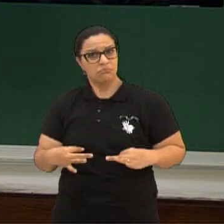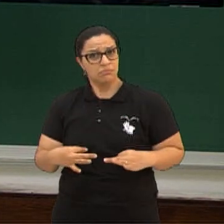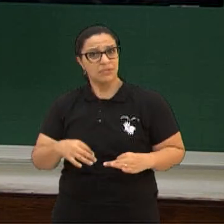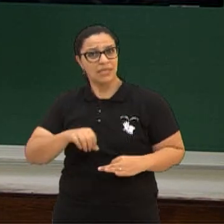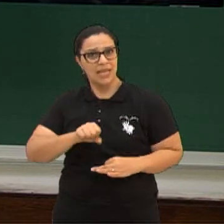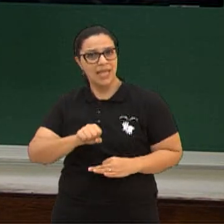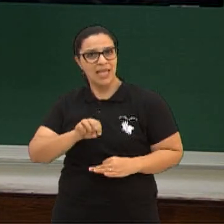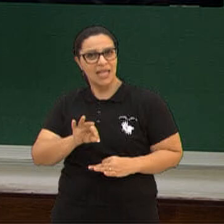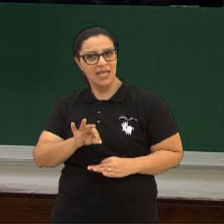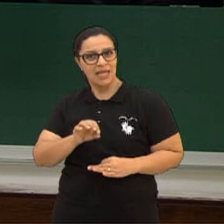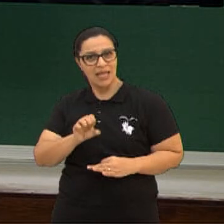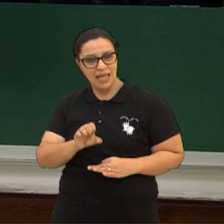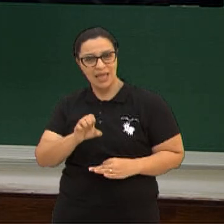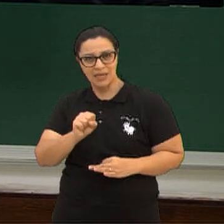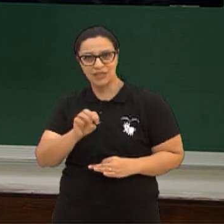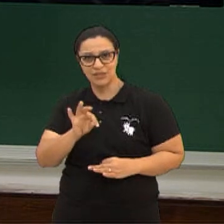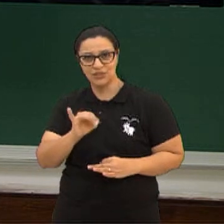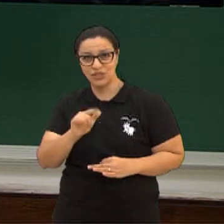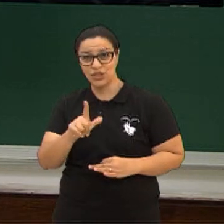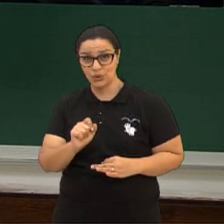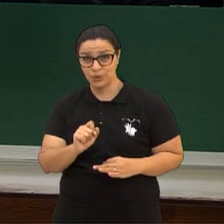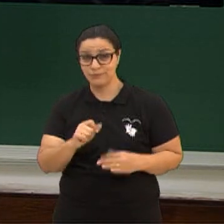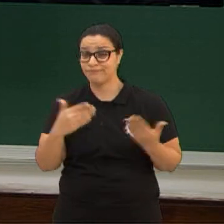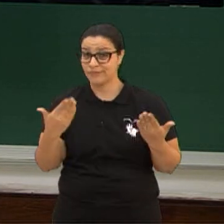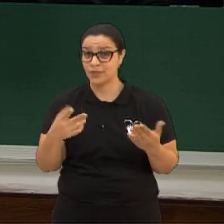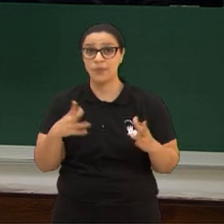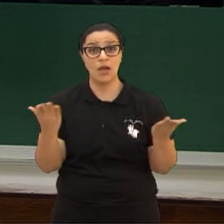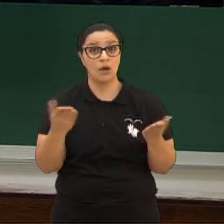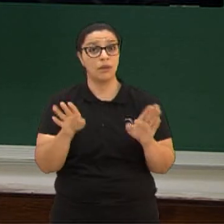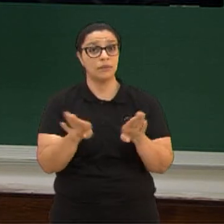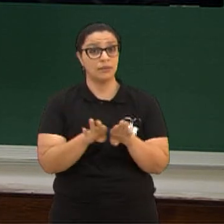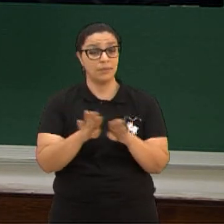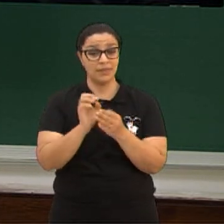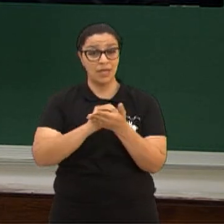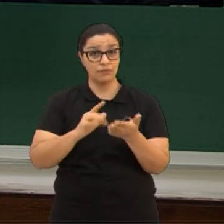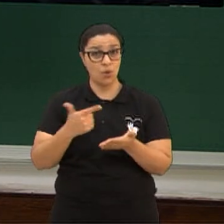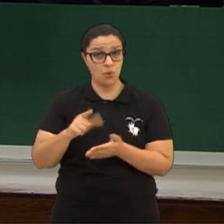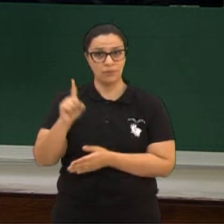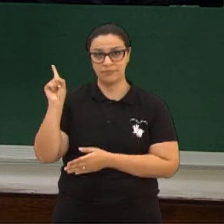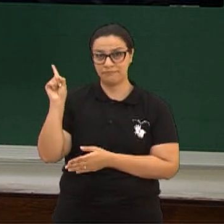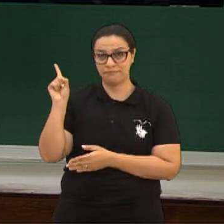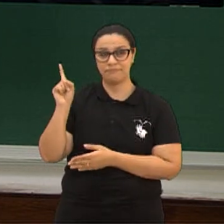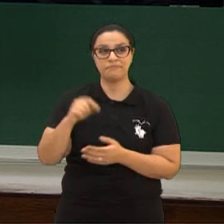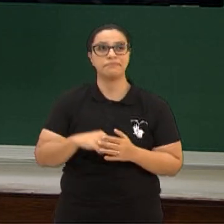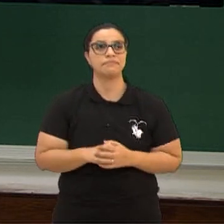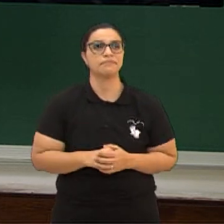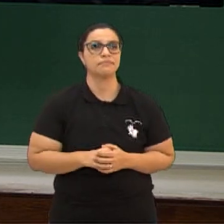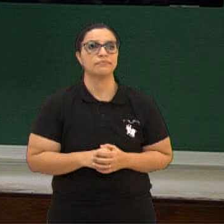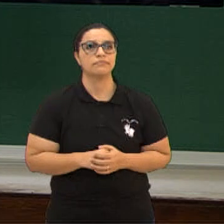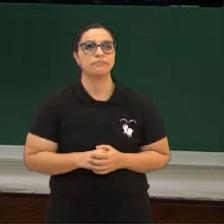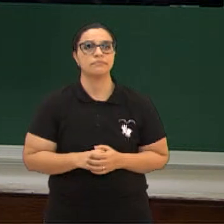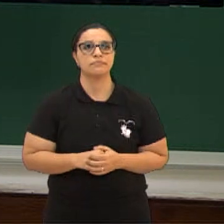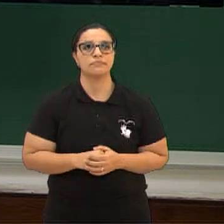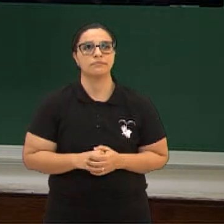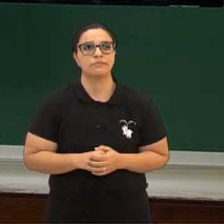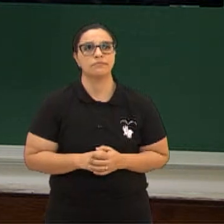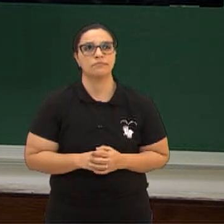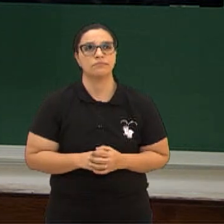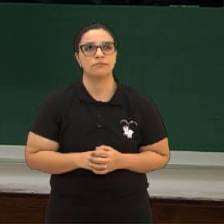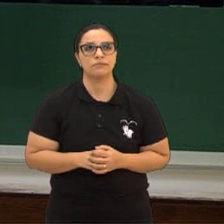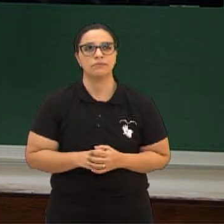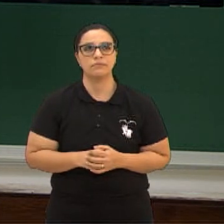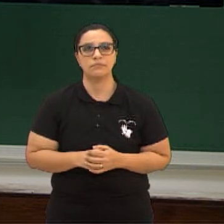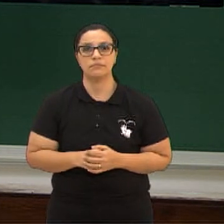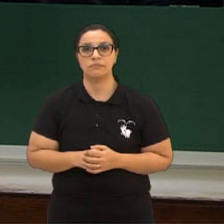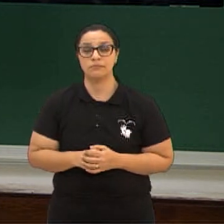está percebendo? Vamos a mais um exercício. Bill Haley merece o